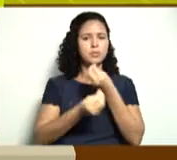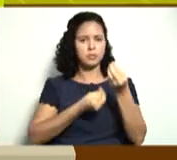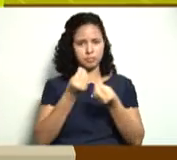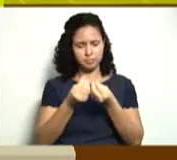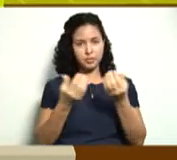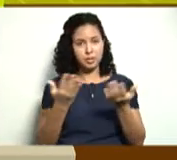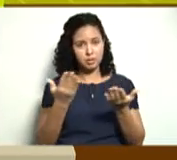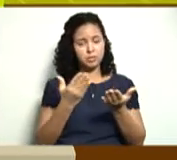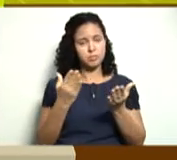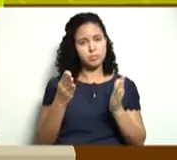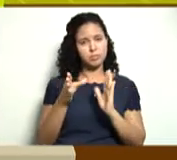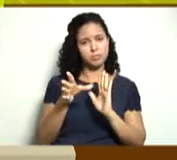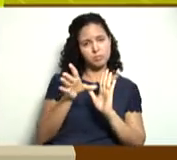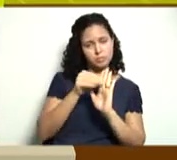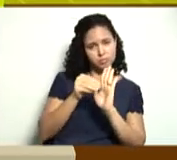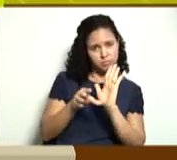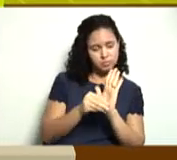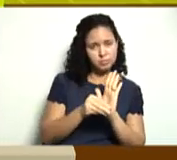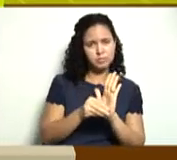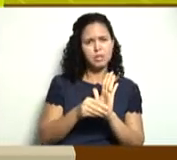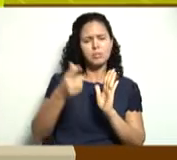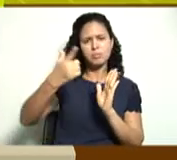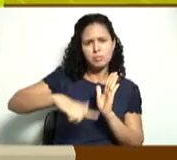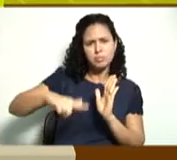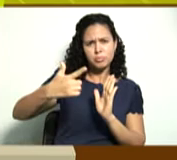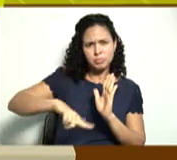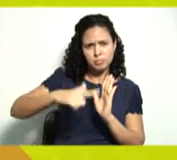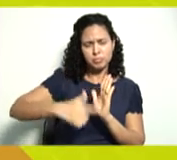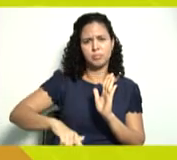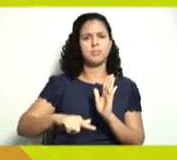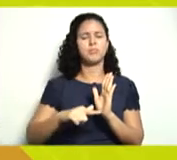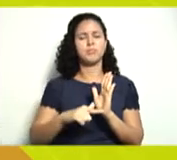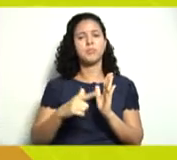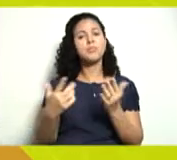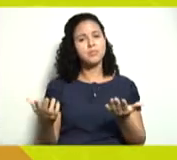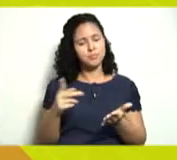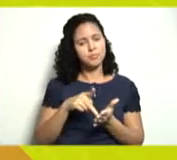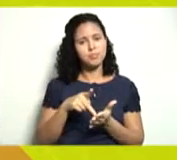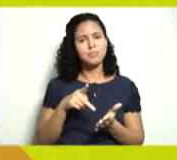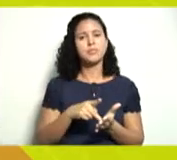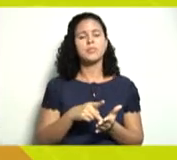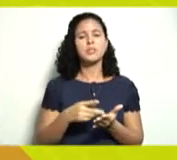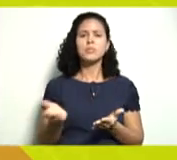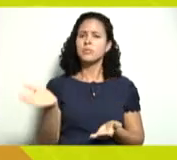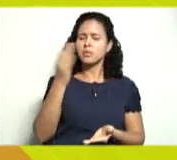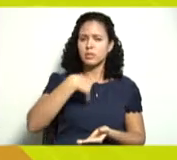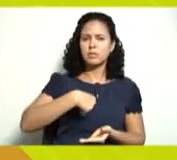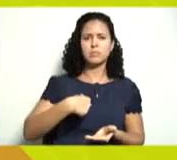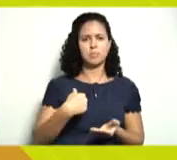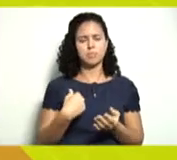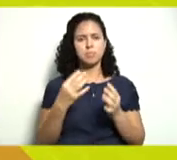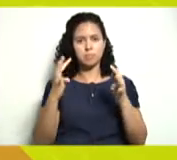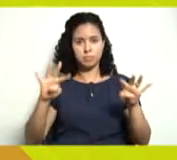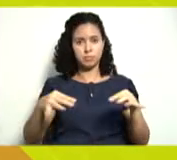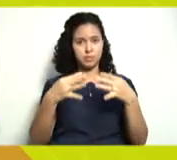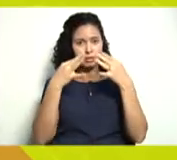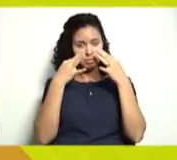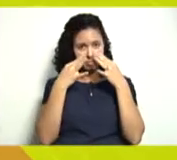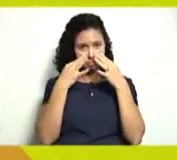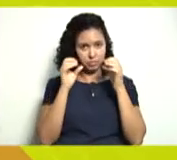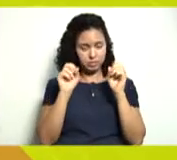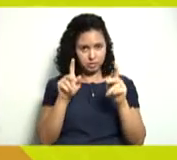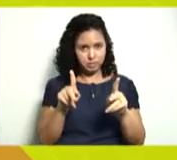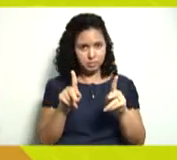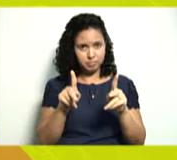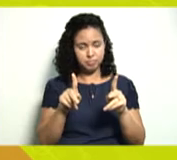ver de conteúdo rai mas ainda tem muita coisa a verdade galera então fiquem ligadinhas e prestem atenção